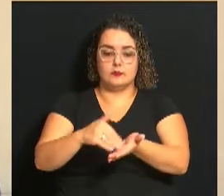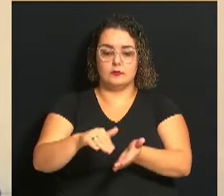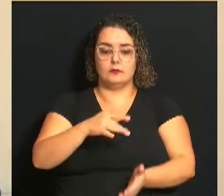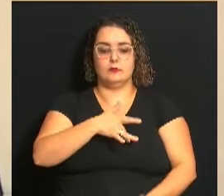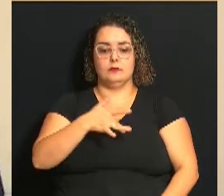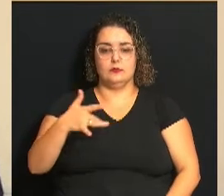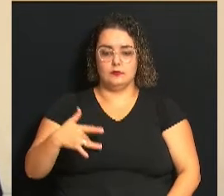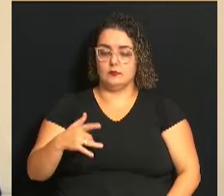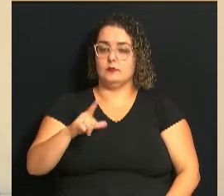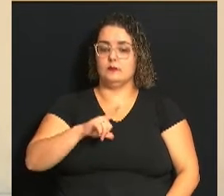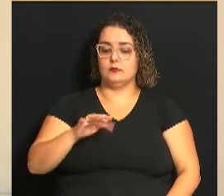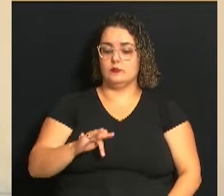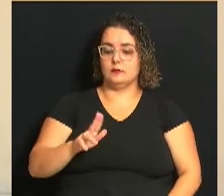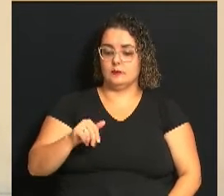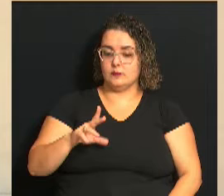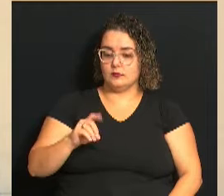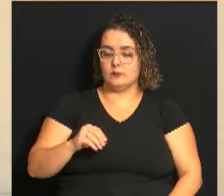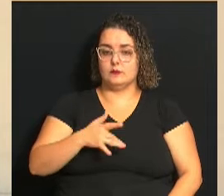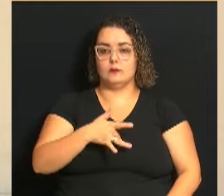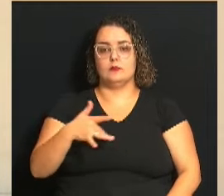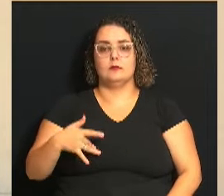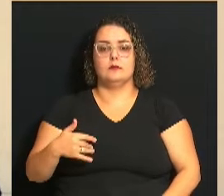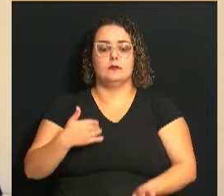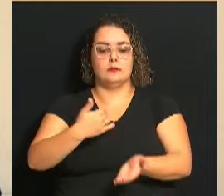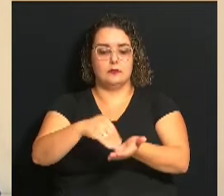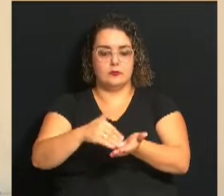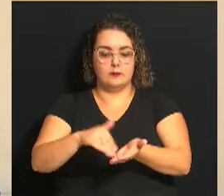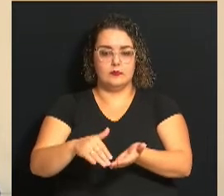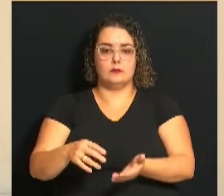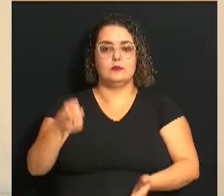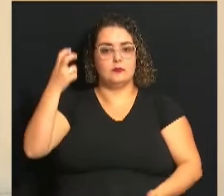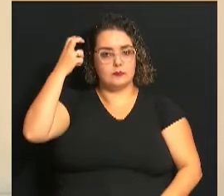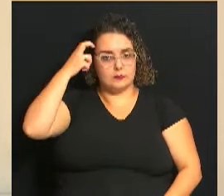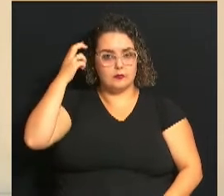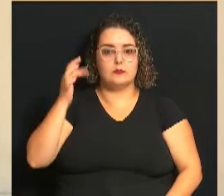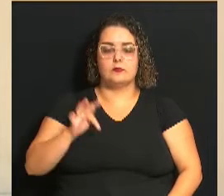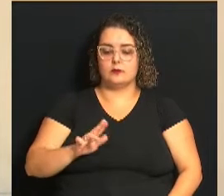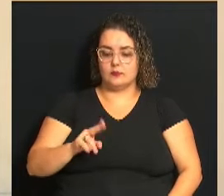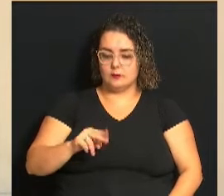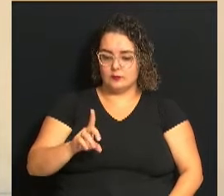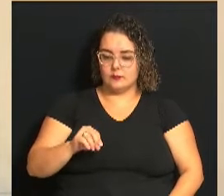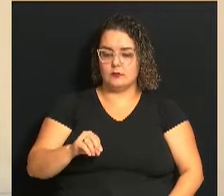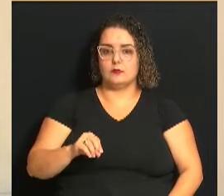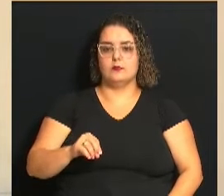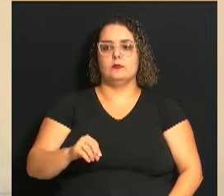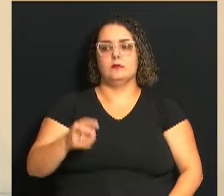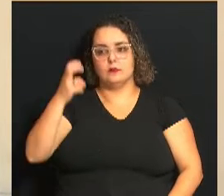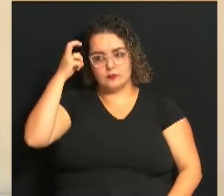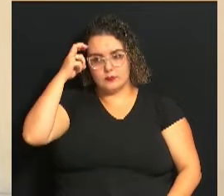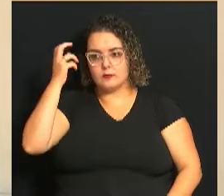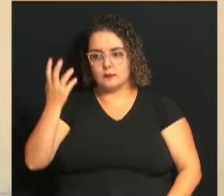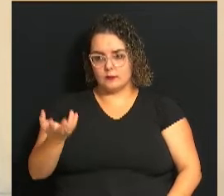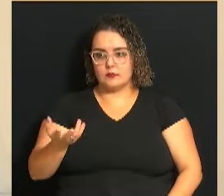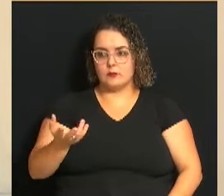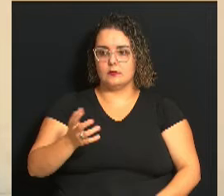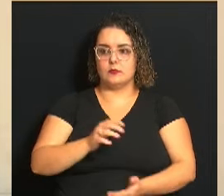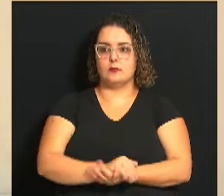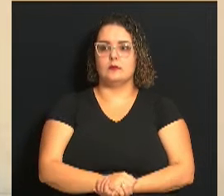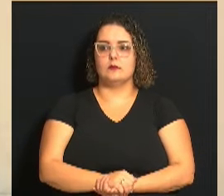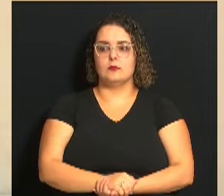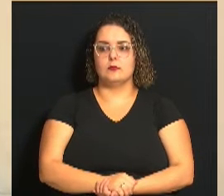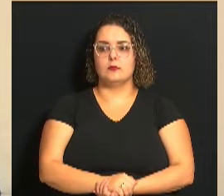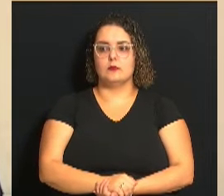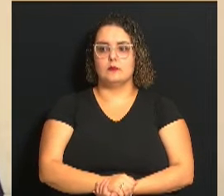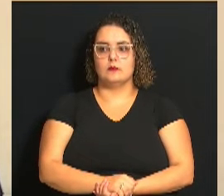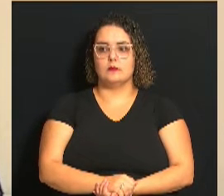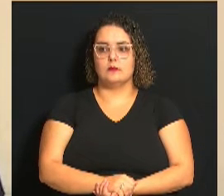seu Fundo Municipal de Saúde, a Secretaria de Cultura tem o seu Fundo da Cultura, então a intuito, né, que foi até um